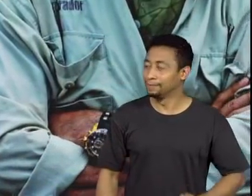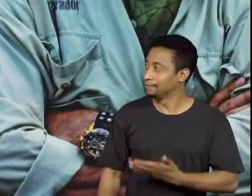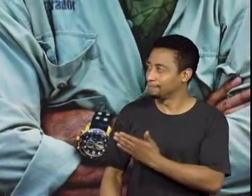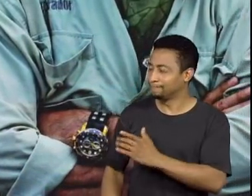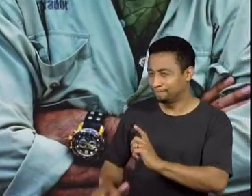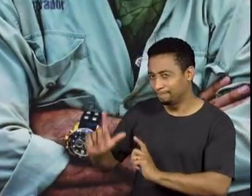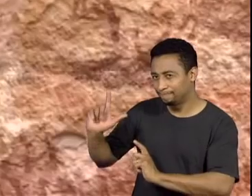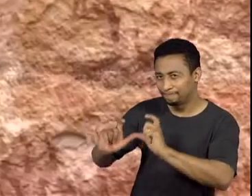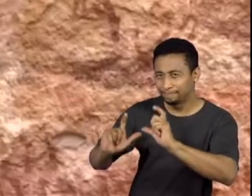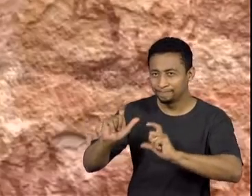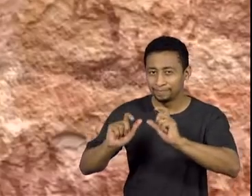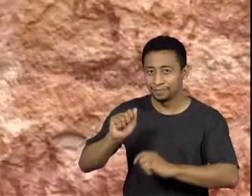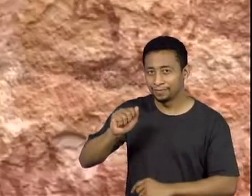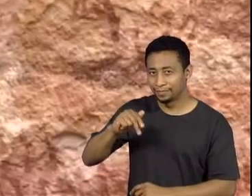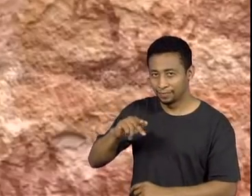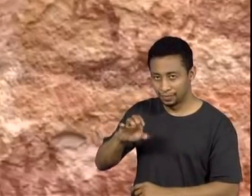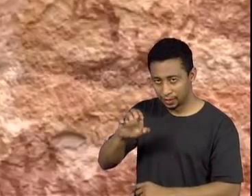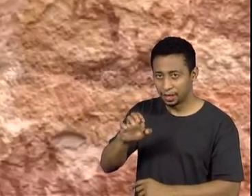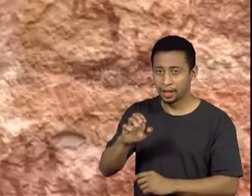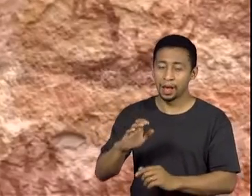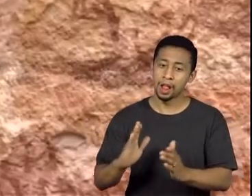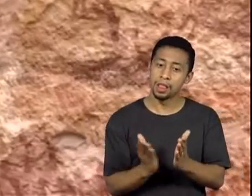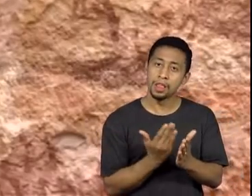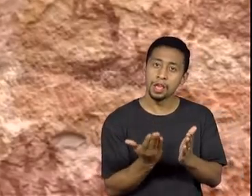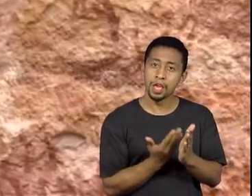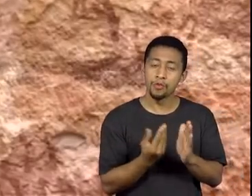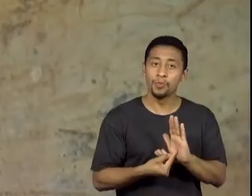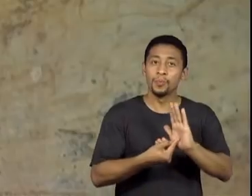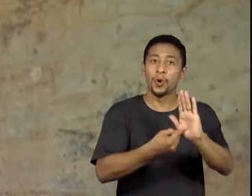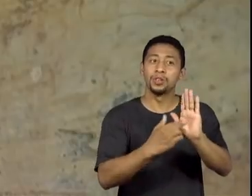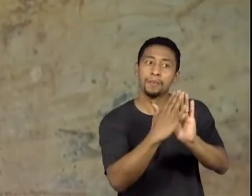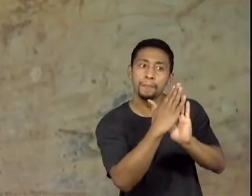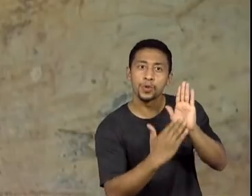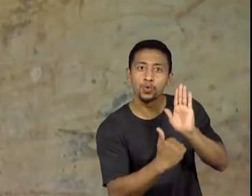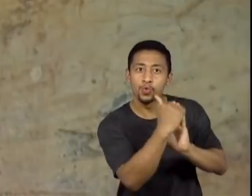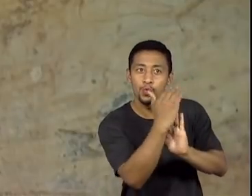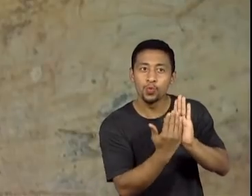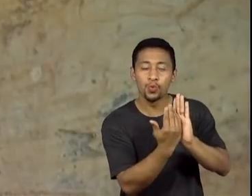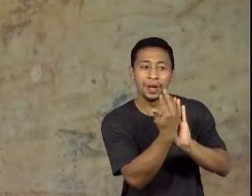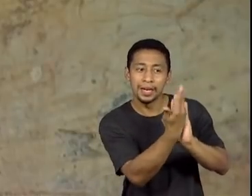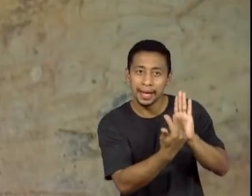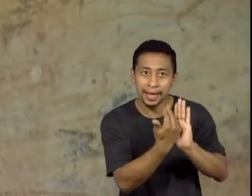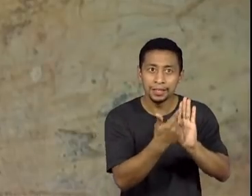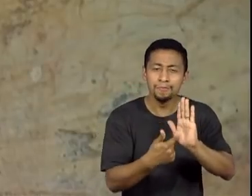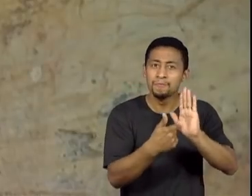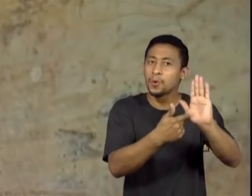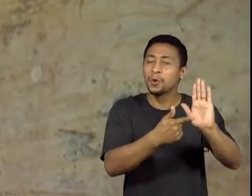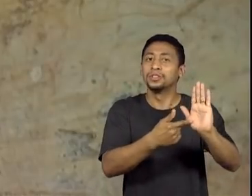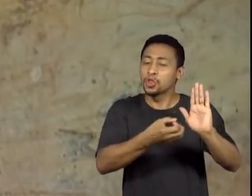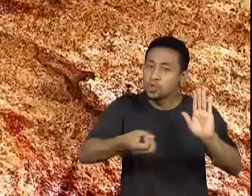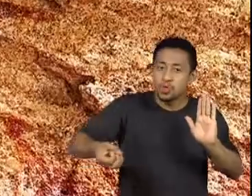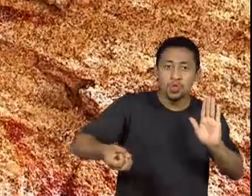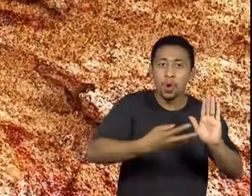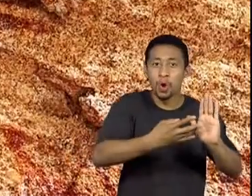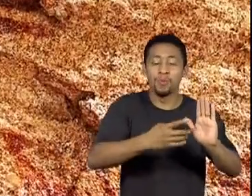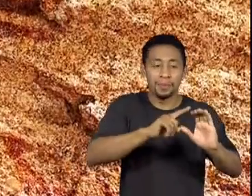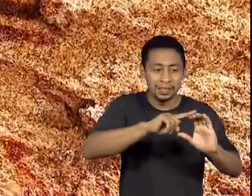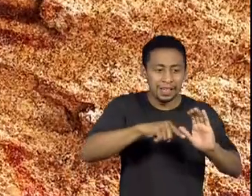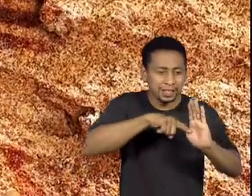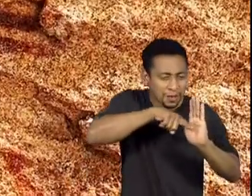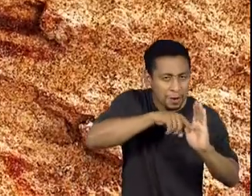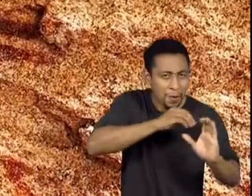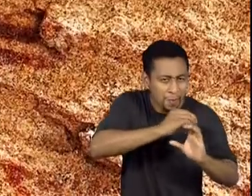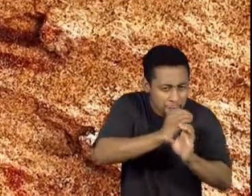Fotógrafo André Pessoa reúne em livro imagens de pinturas rupestres inéditas para a ciência entre o Parque da